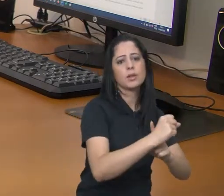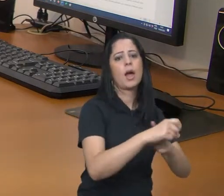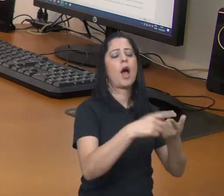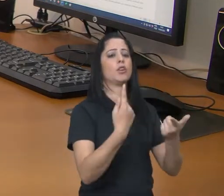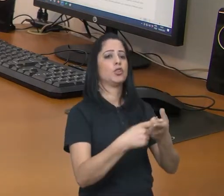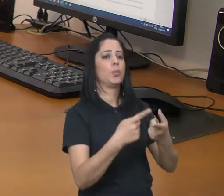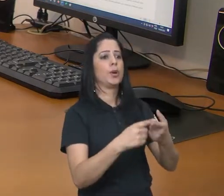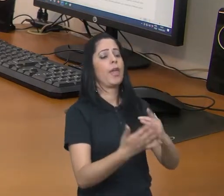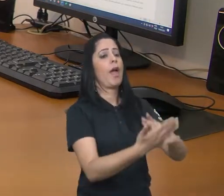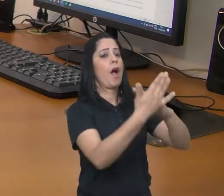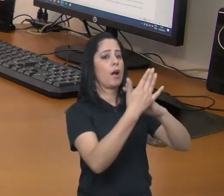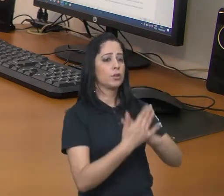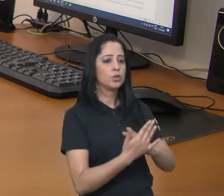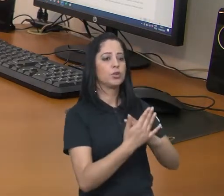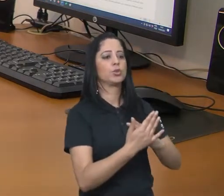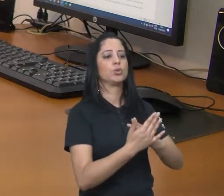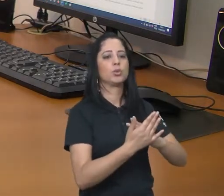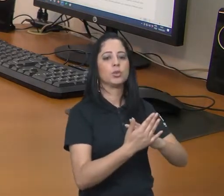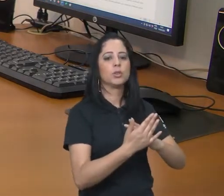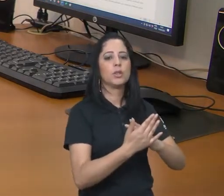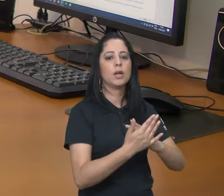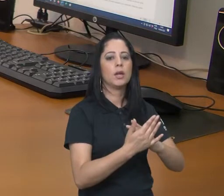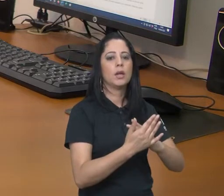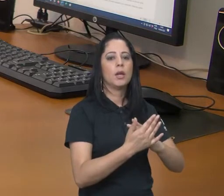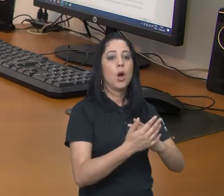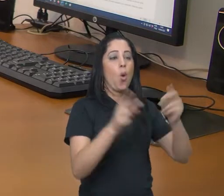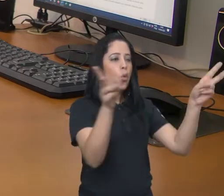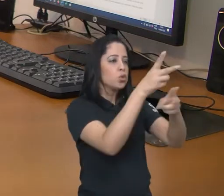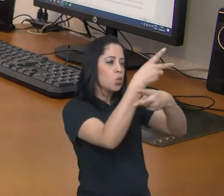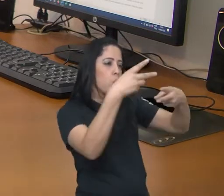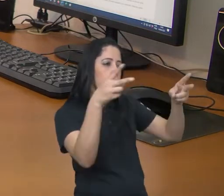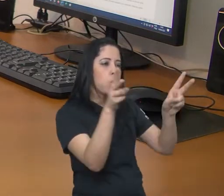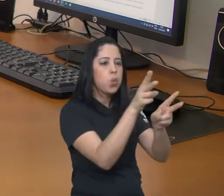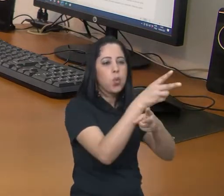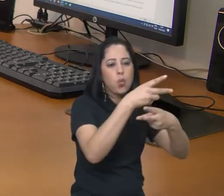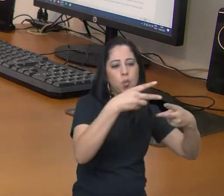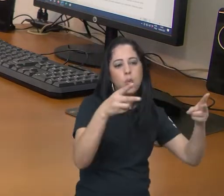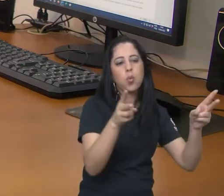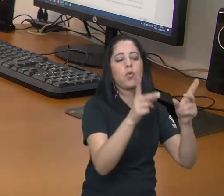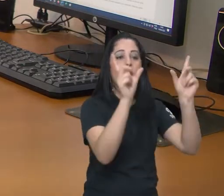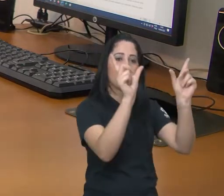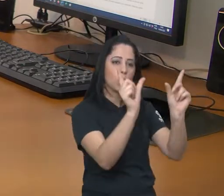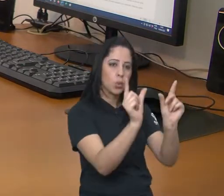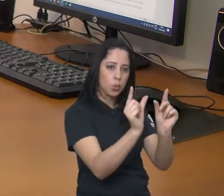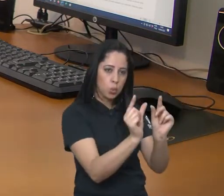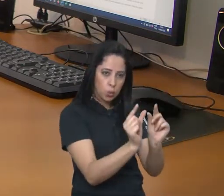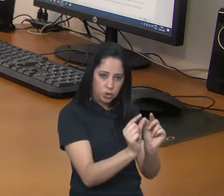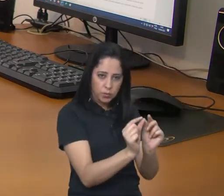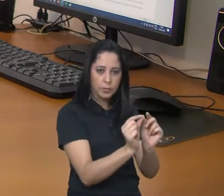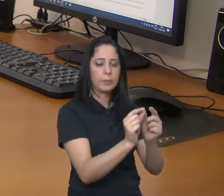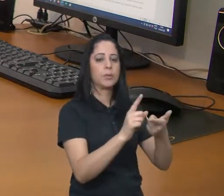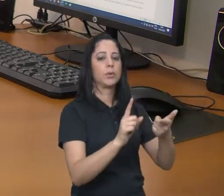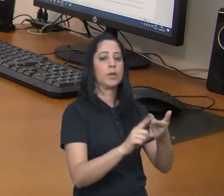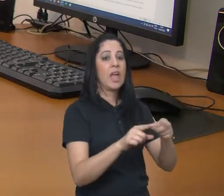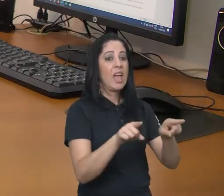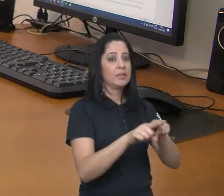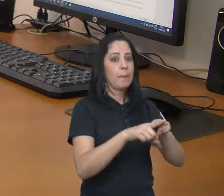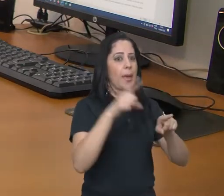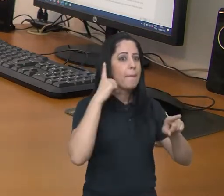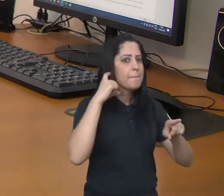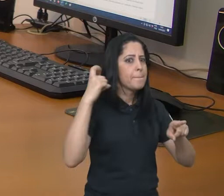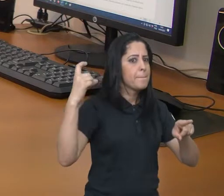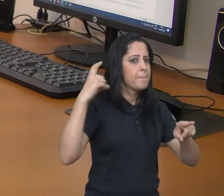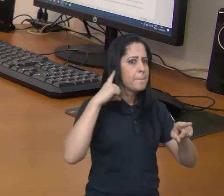pavimentação urbana, ela faz com que diminuam-se os ventos, faz com que haja uma diminuição, inclusive,